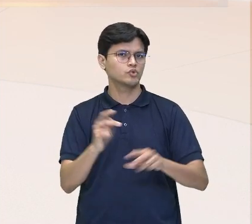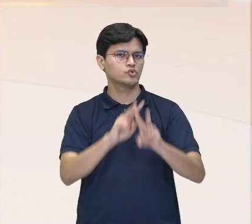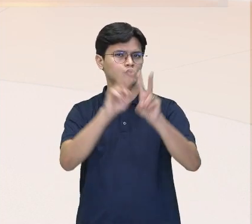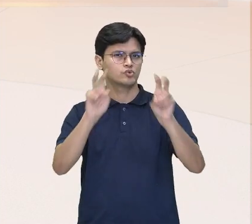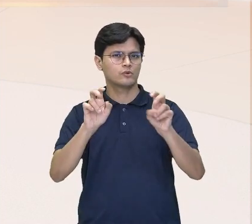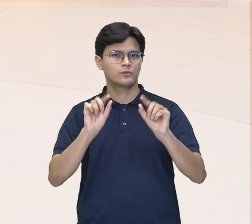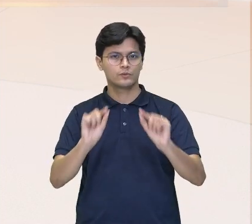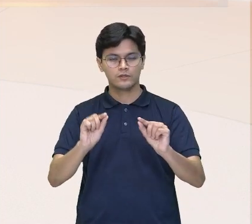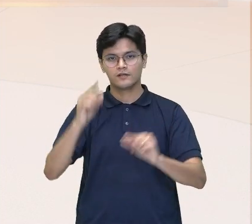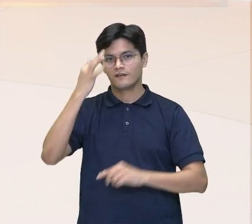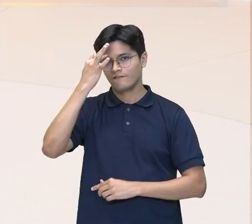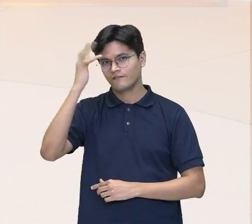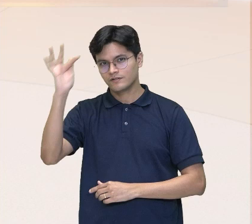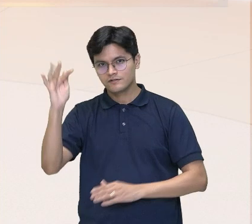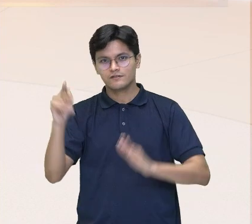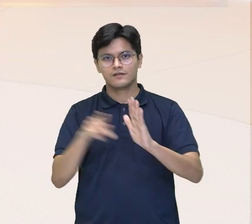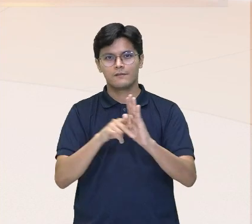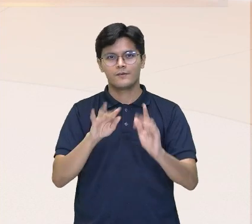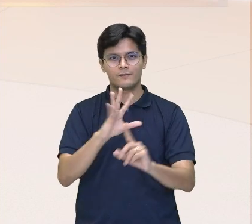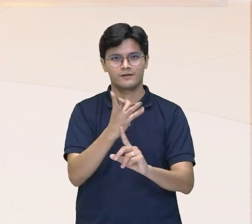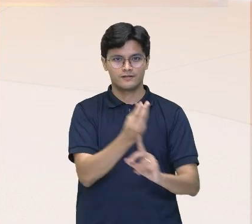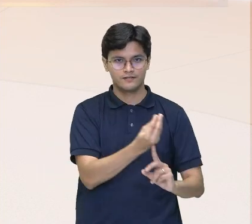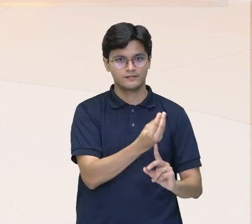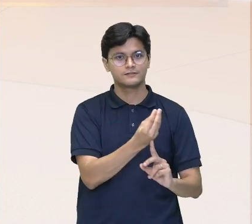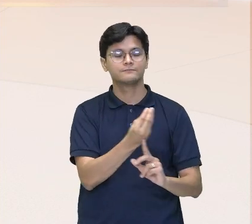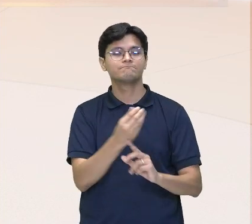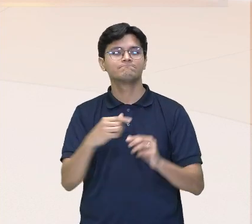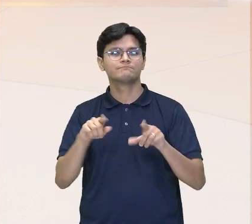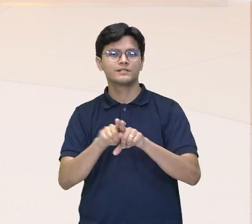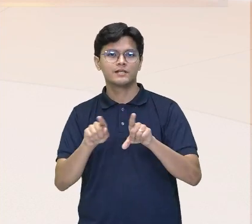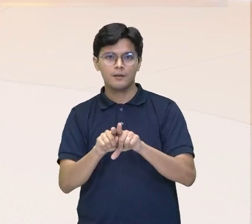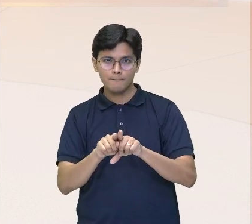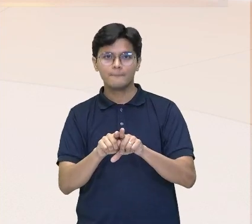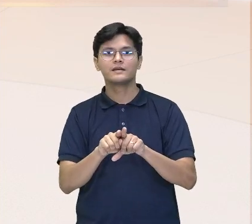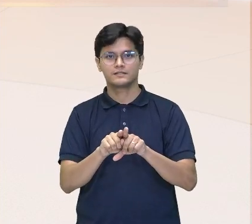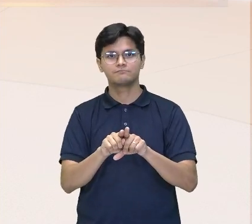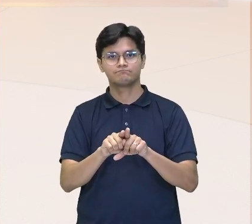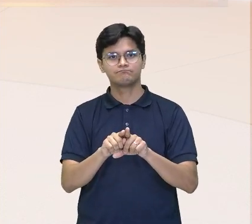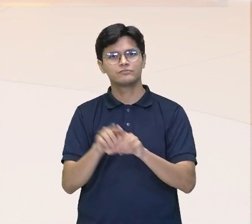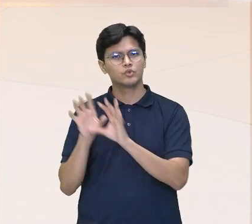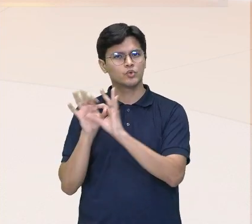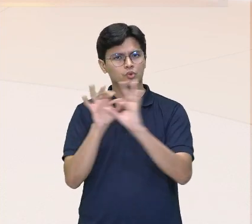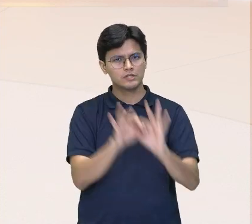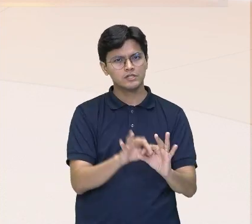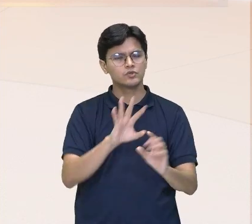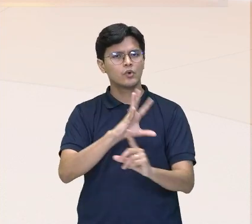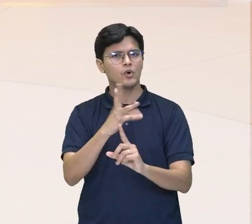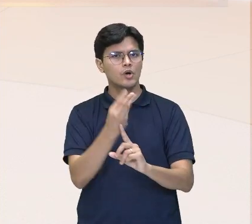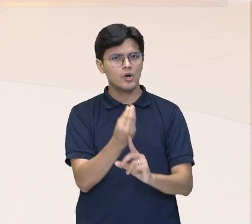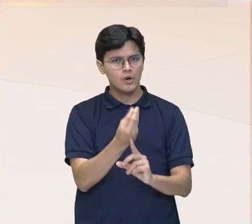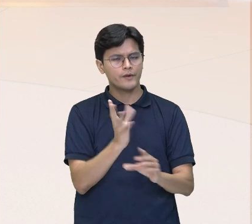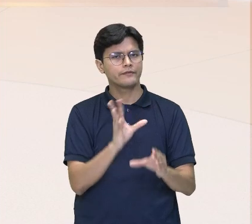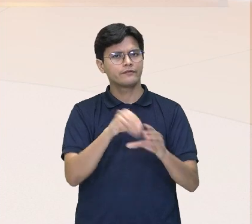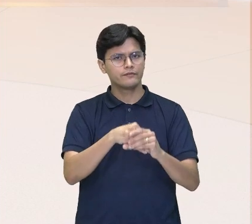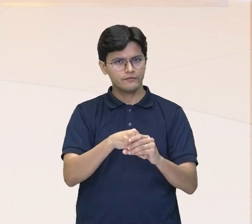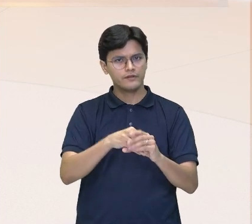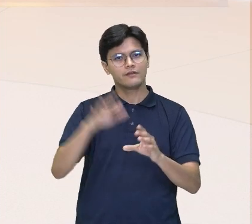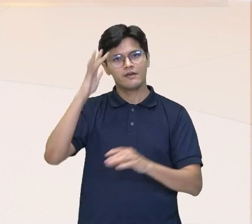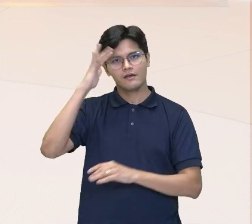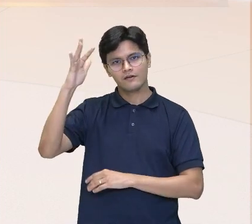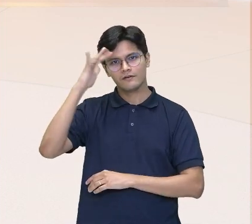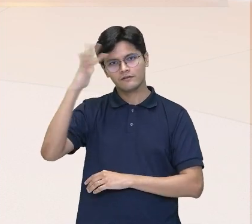a filosofia da arte, né? E também, dentro desse contexto da arte, nós vamos refletir com